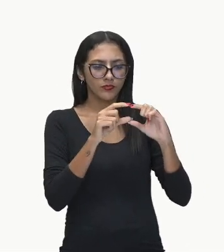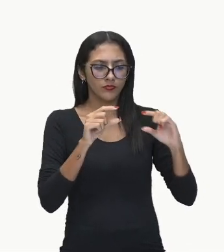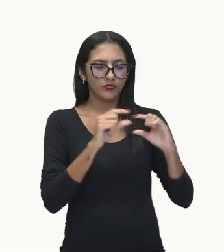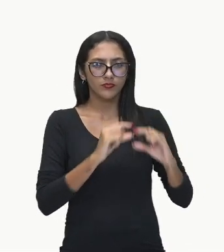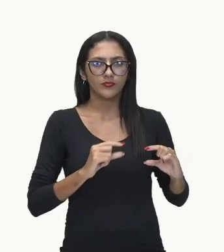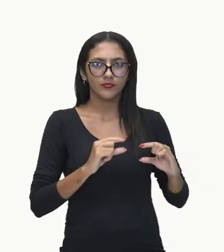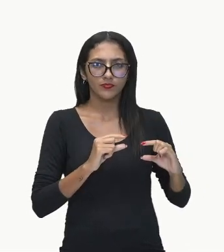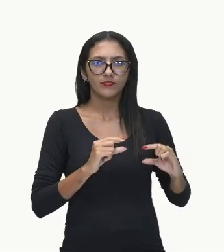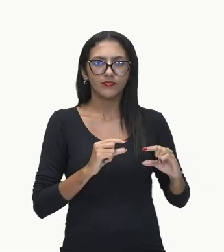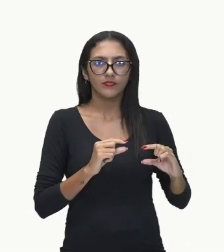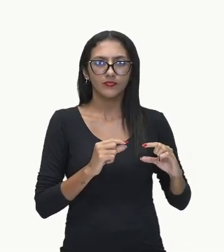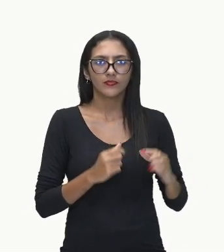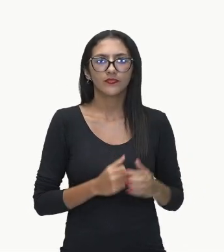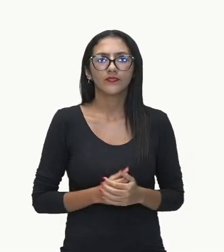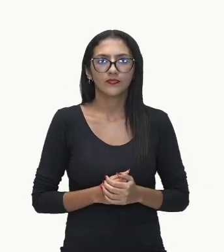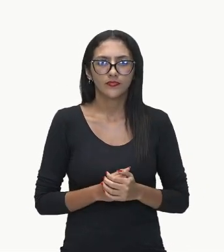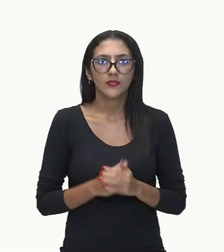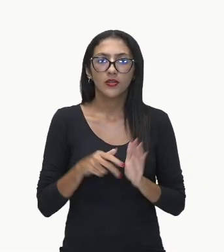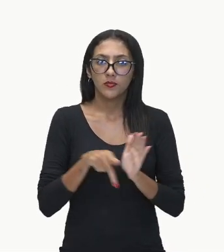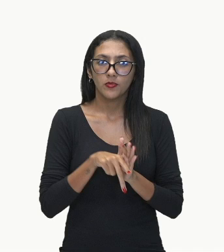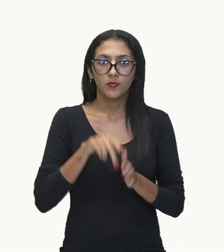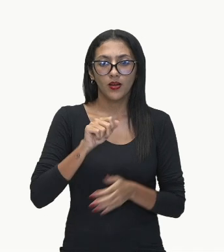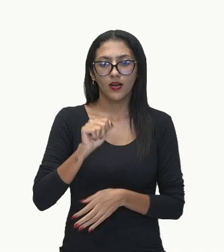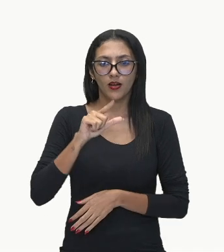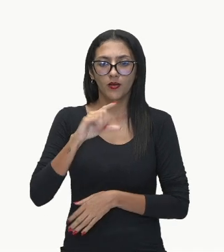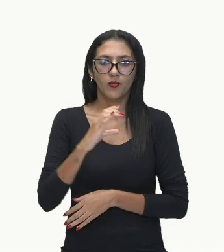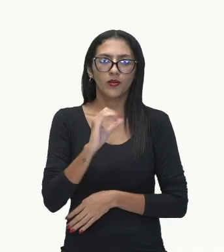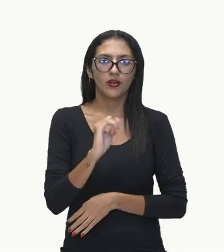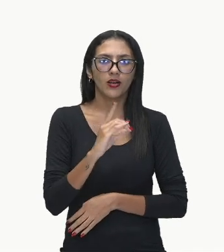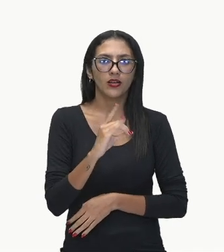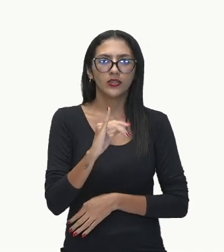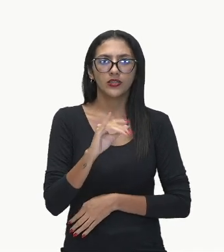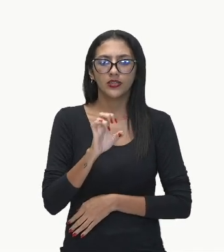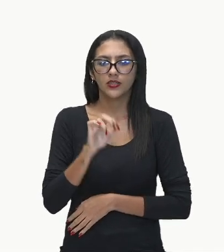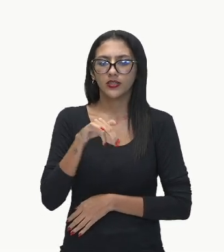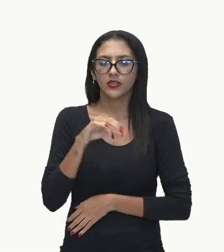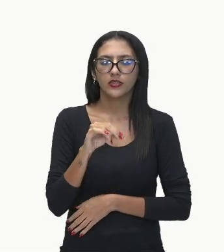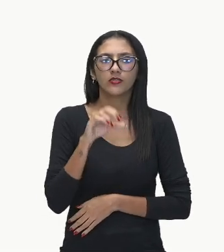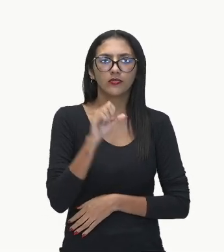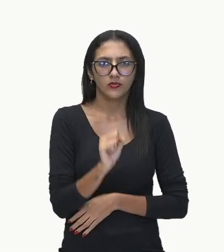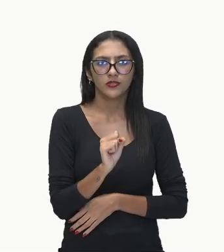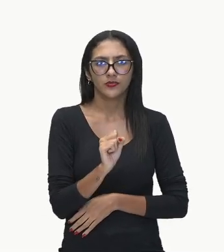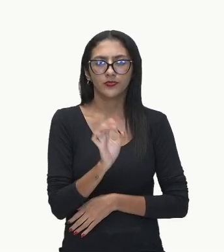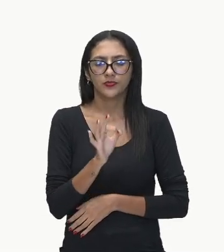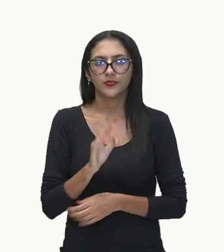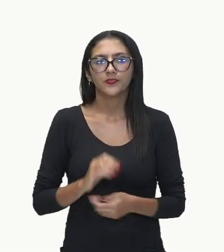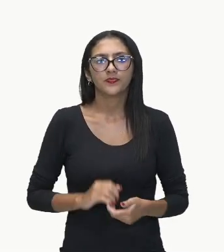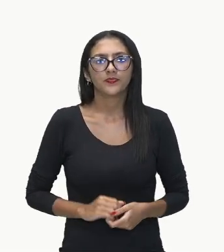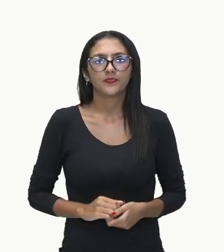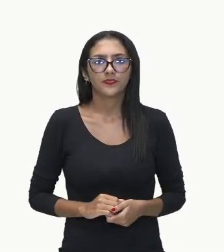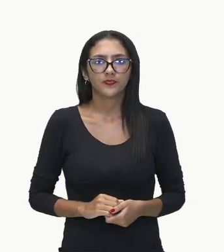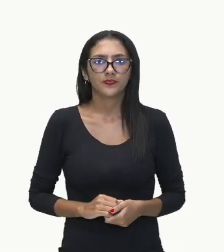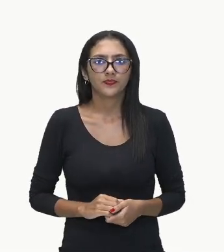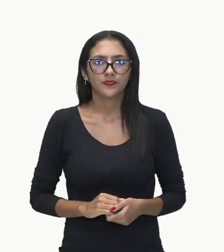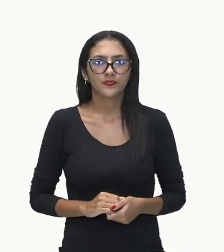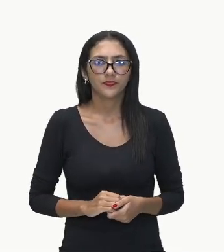ligação dupla. Alcadienos, duas duplas ligações. Isso que significa alcadienos. E quando a gente fala